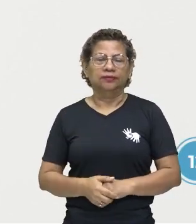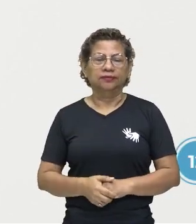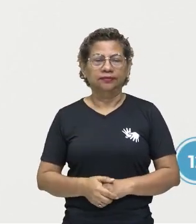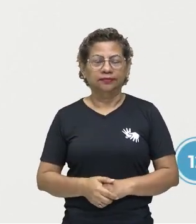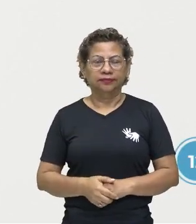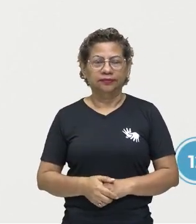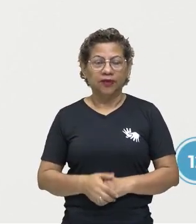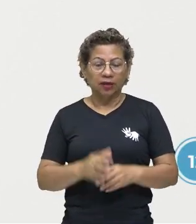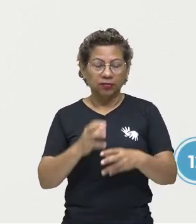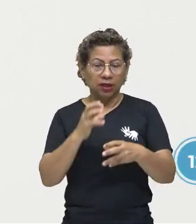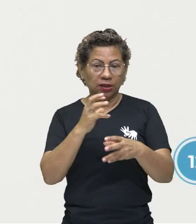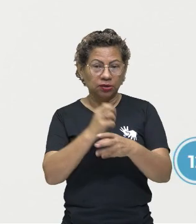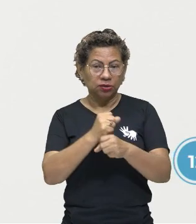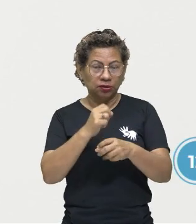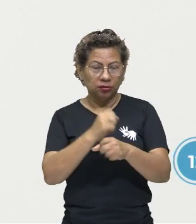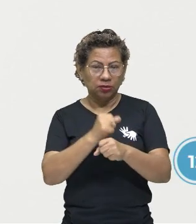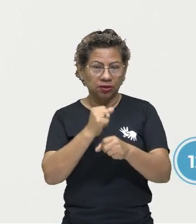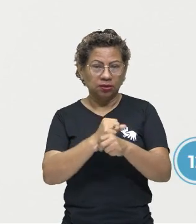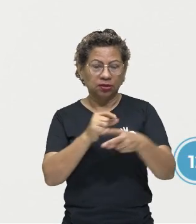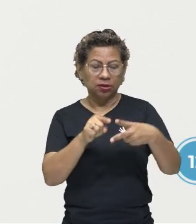a soma dos ângulos